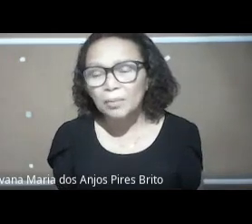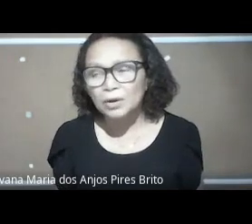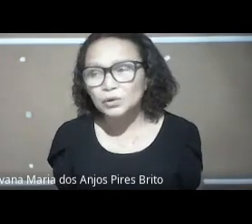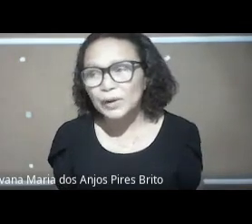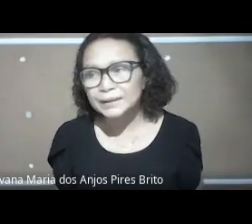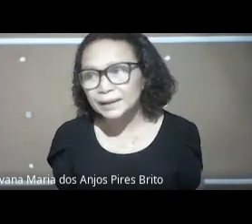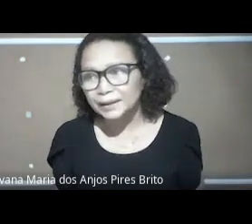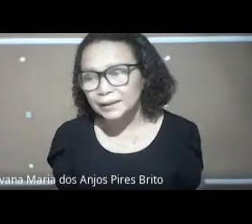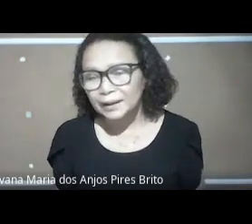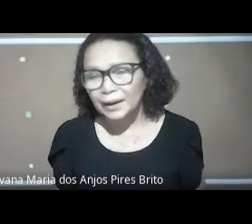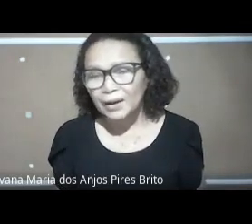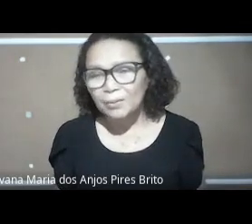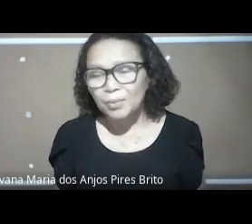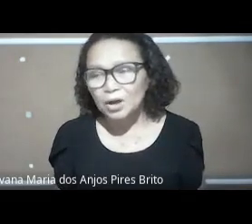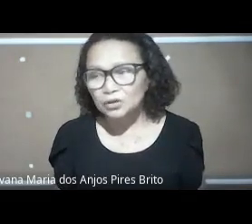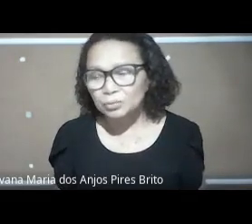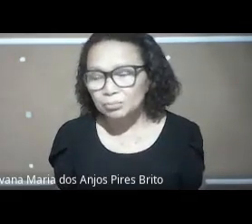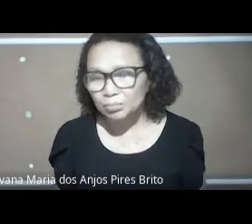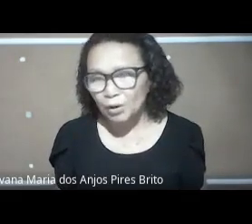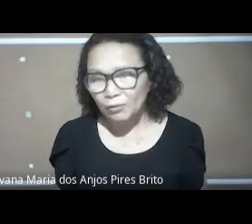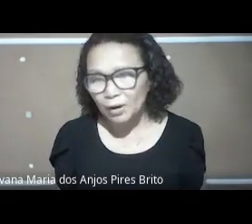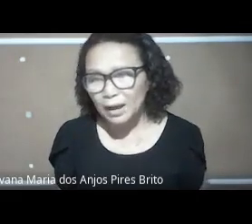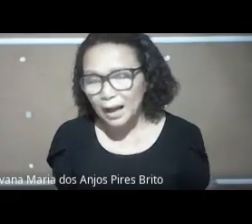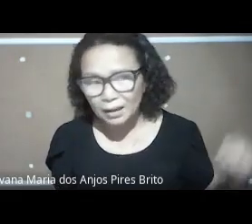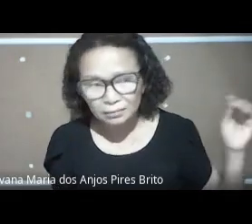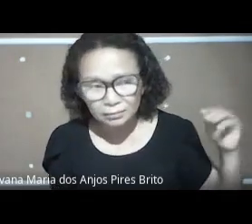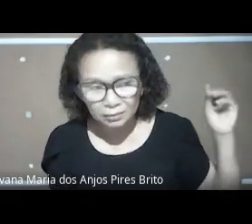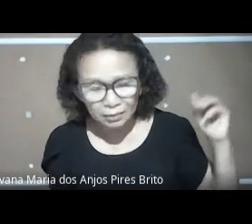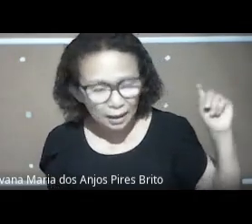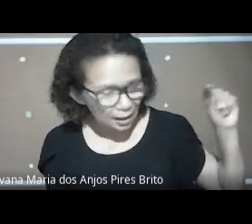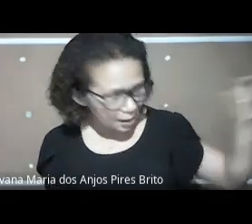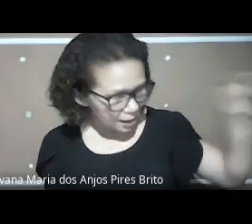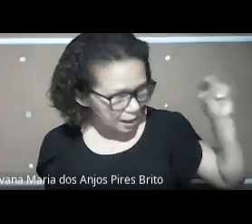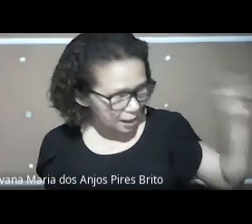O que eu posso fazer? Eu posso provocar,